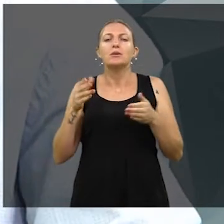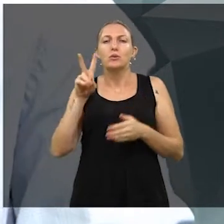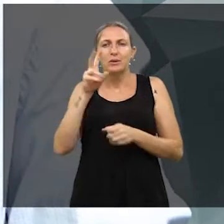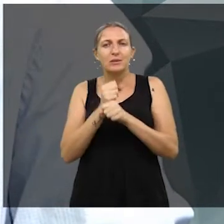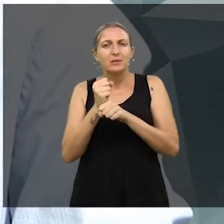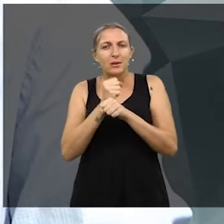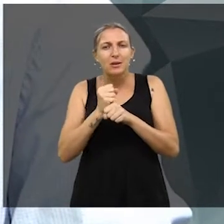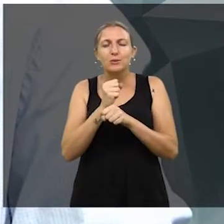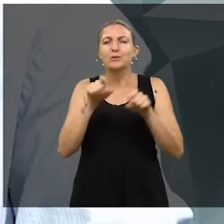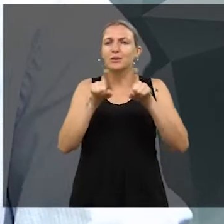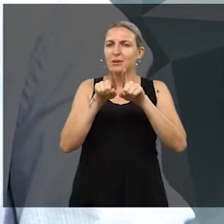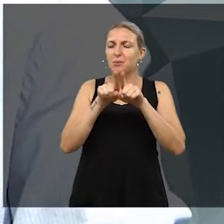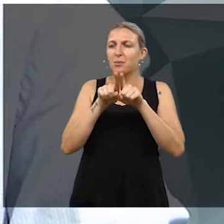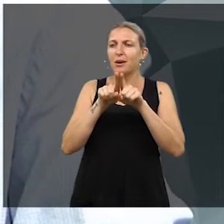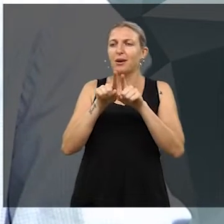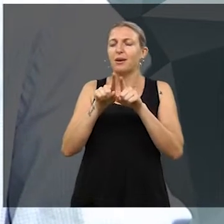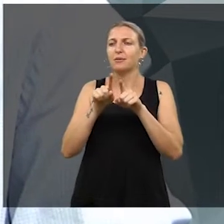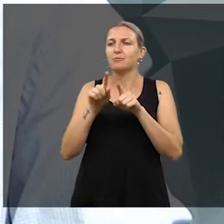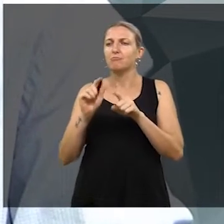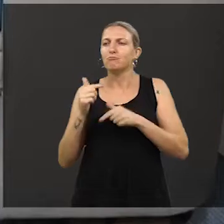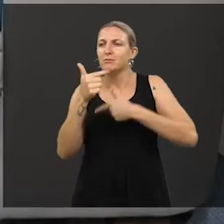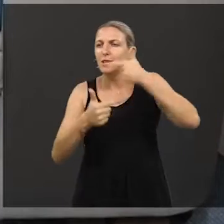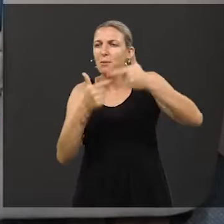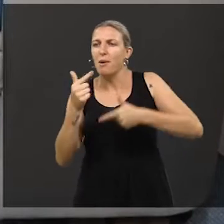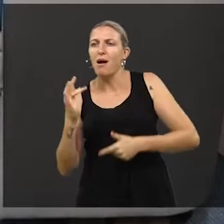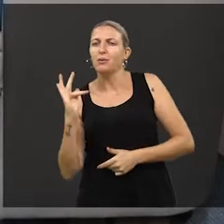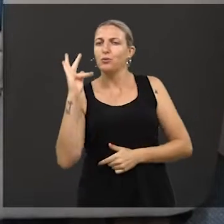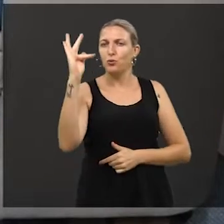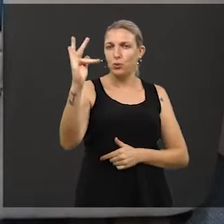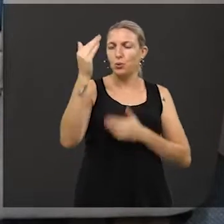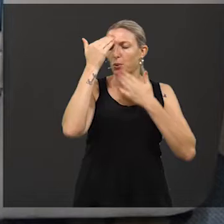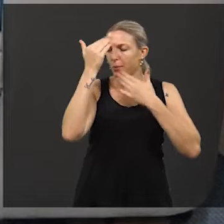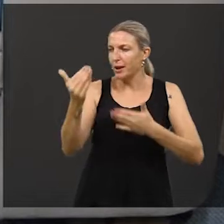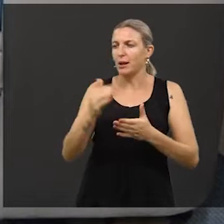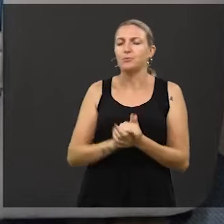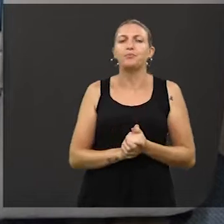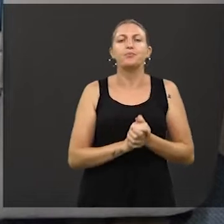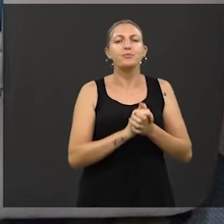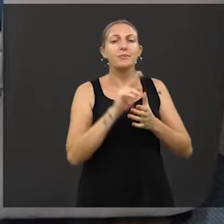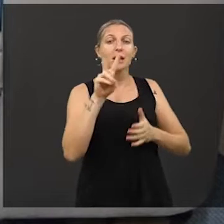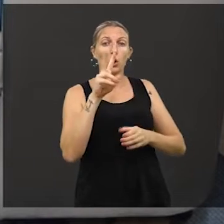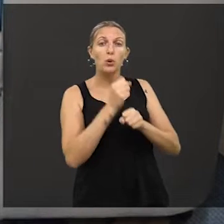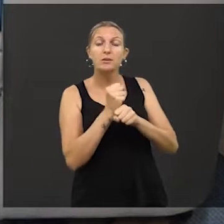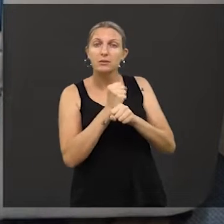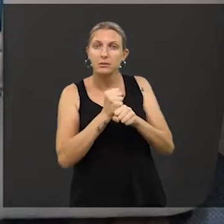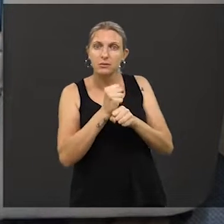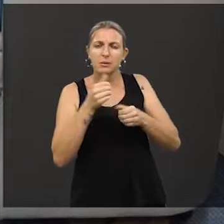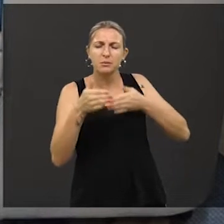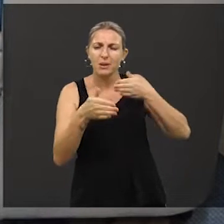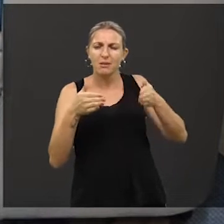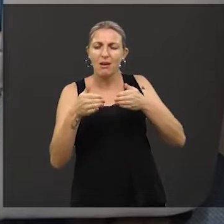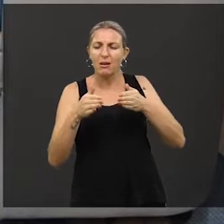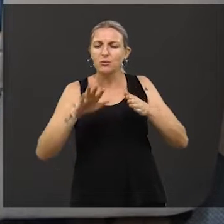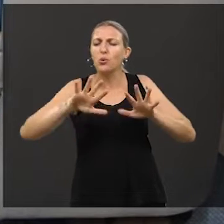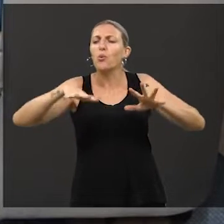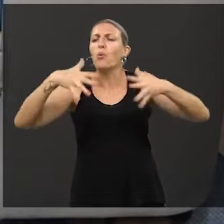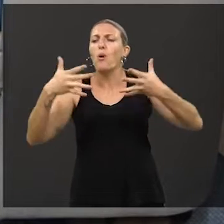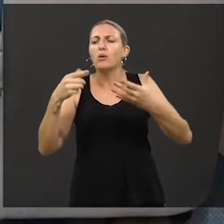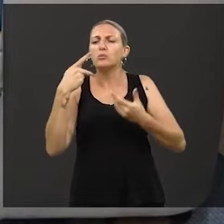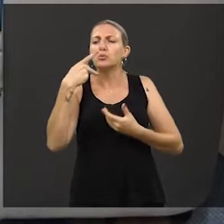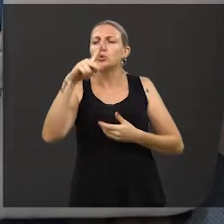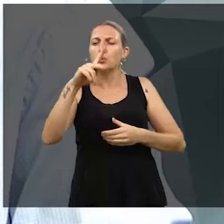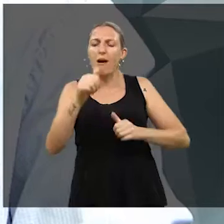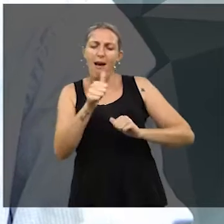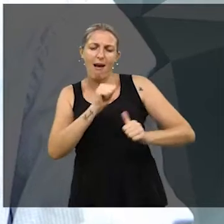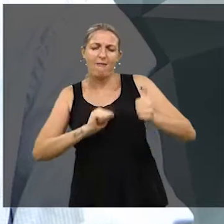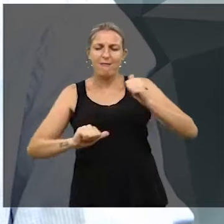e também as projeções do nosso trabalho para o próximo período. Obrigado. Então, nesses 2 anos de mandato, qual que é a sua avaliação enquanto